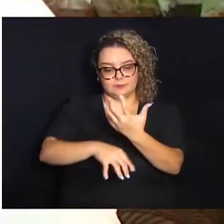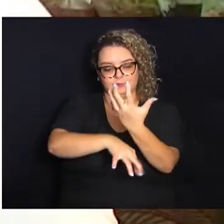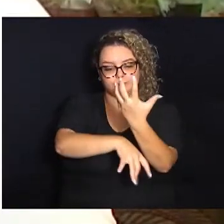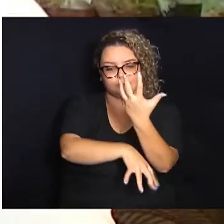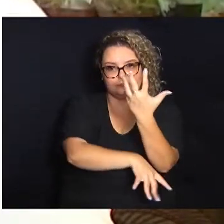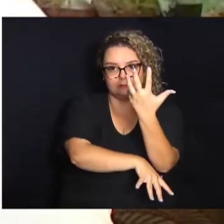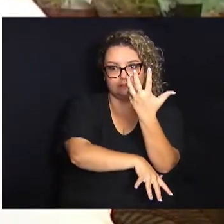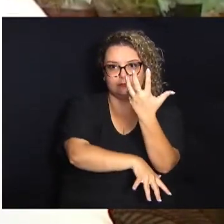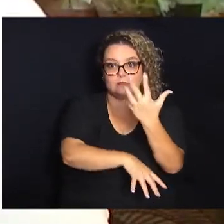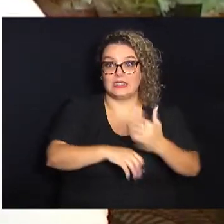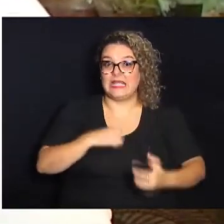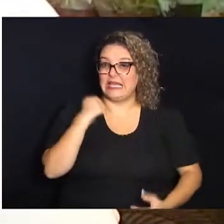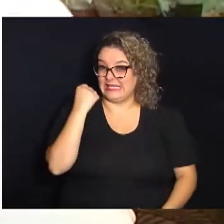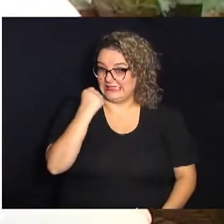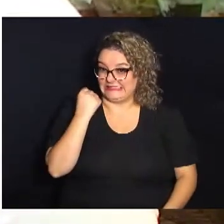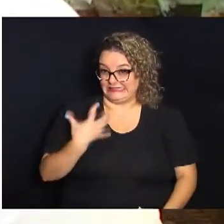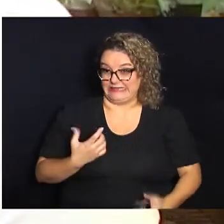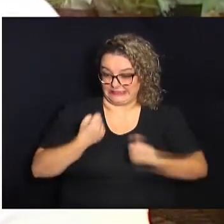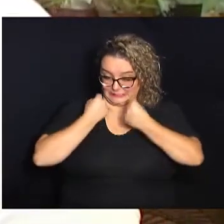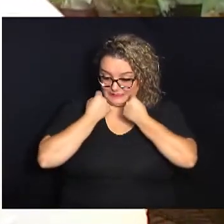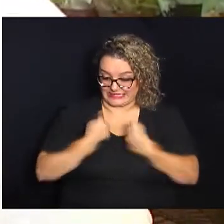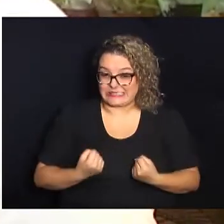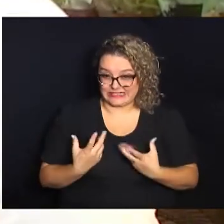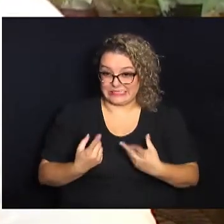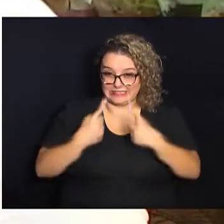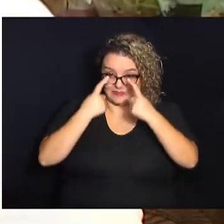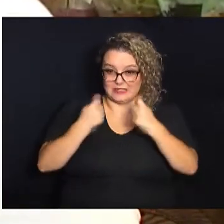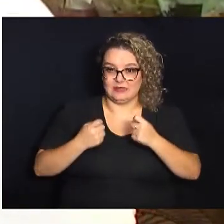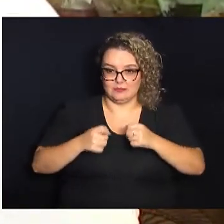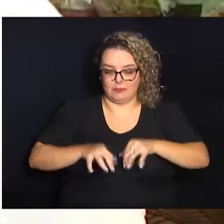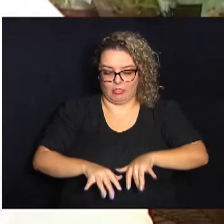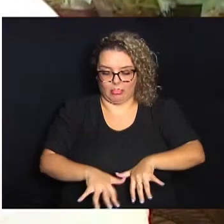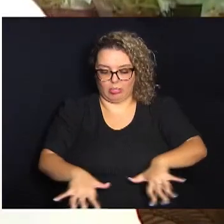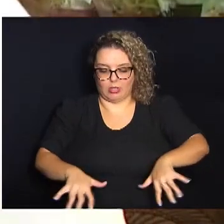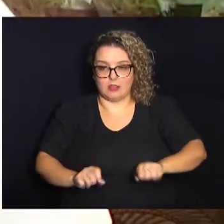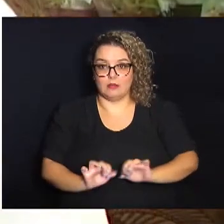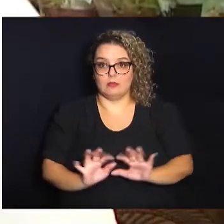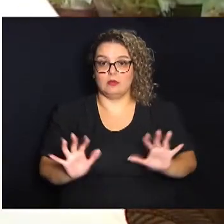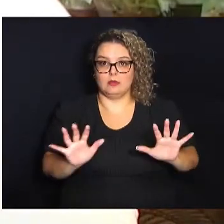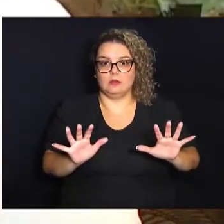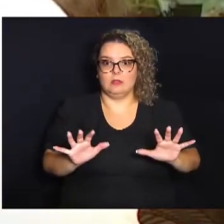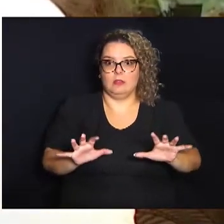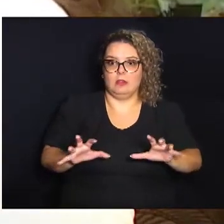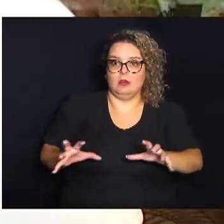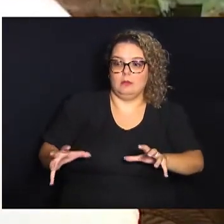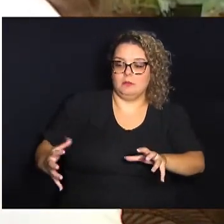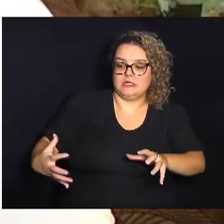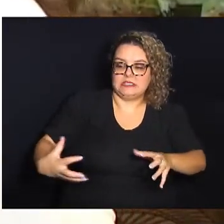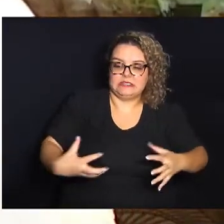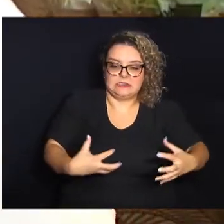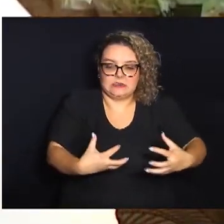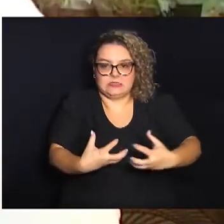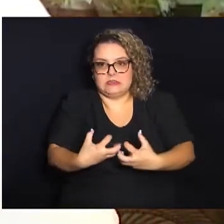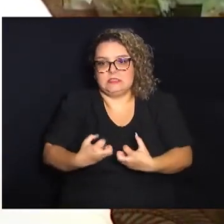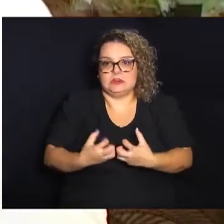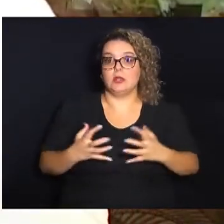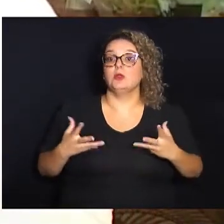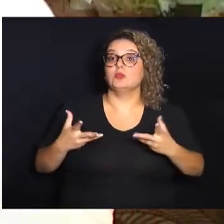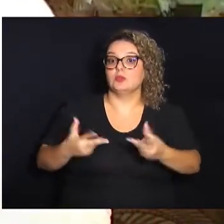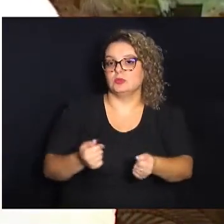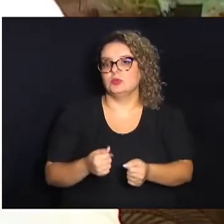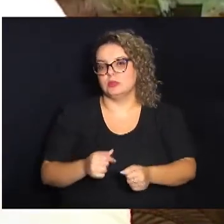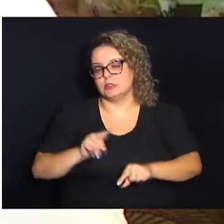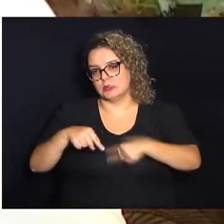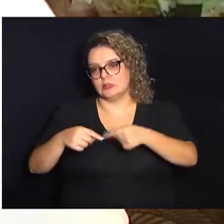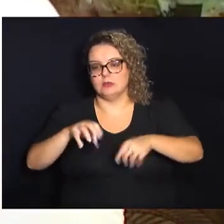super agressivas. Então, elas por baixo e até por cima do solo vão atacando e abraçando todas as outras,